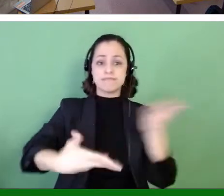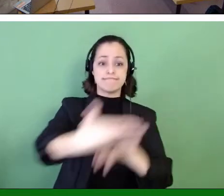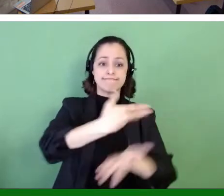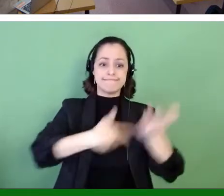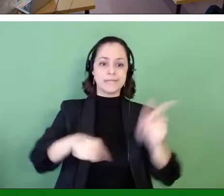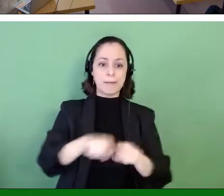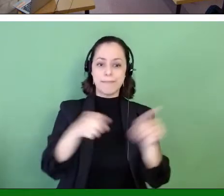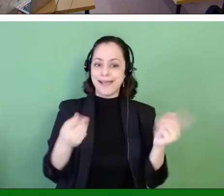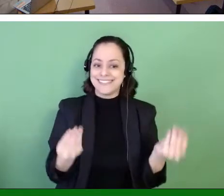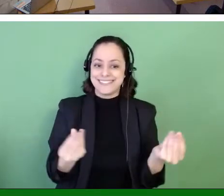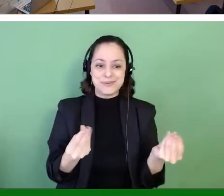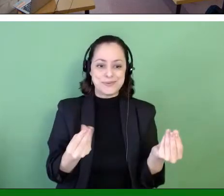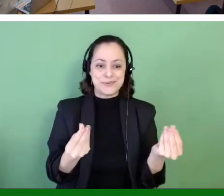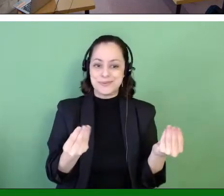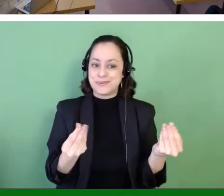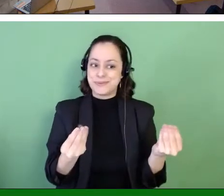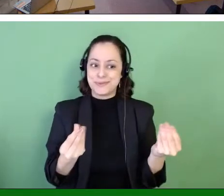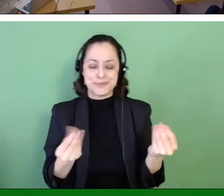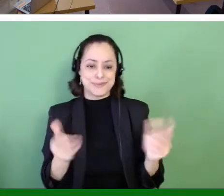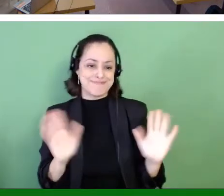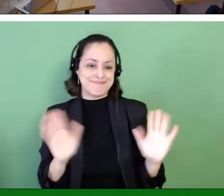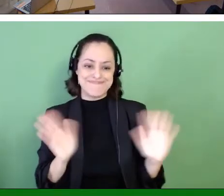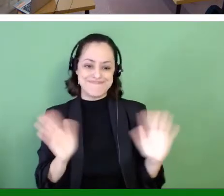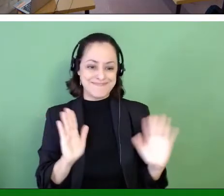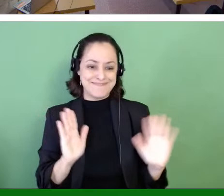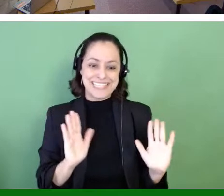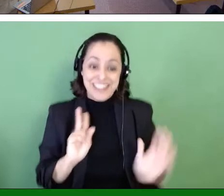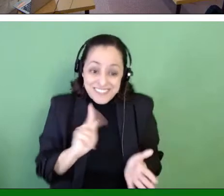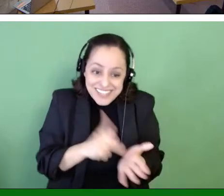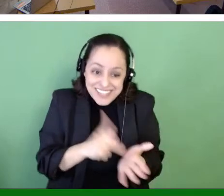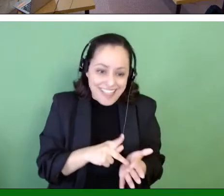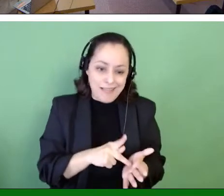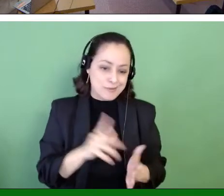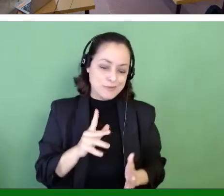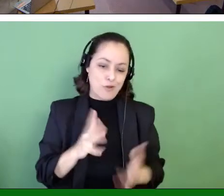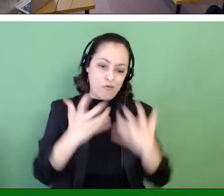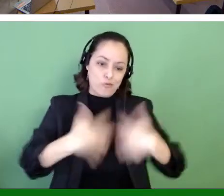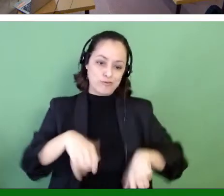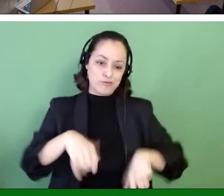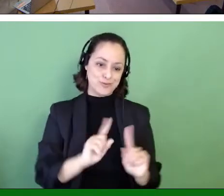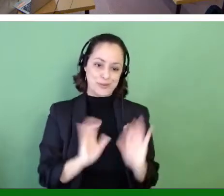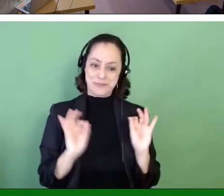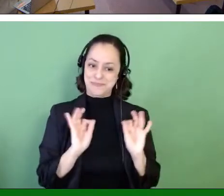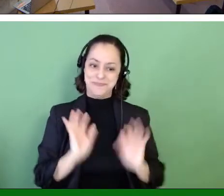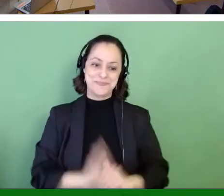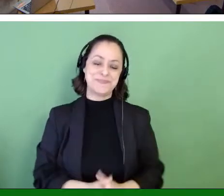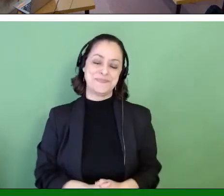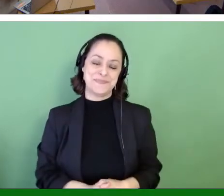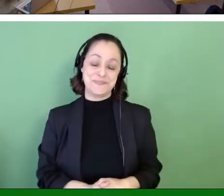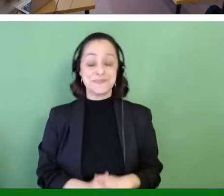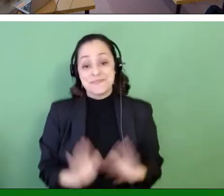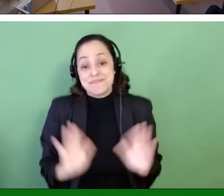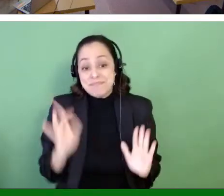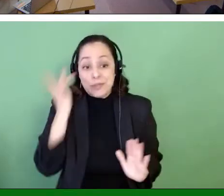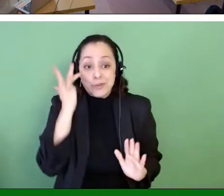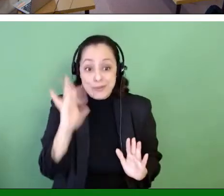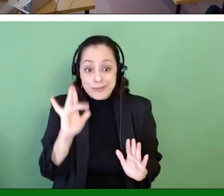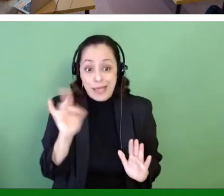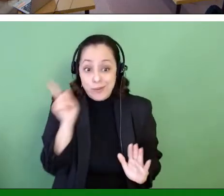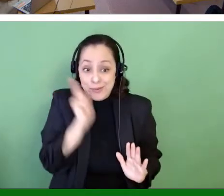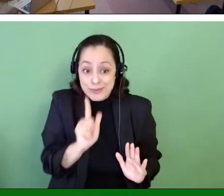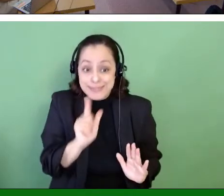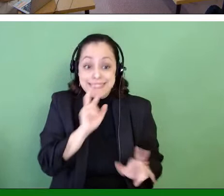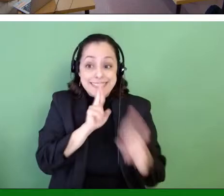são dados, como ele diz, para inglês ver, né? Porque não sei, não funciona. Não sei se respondi a todos,